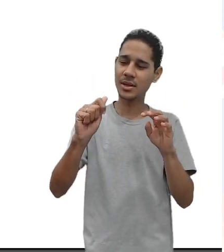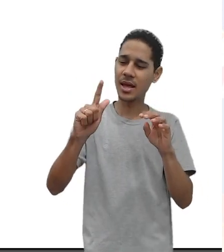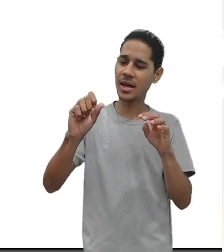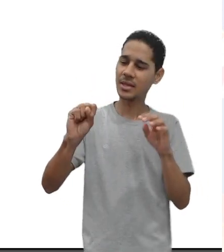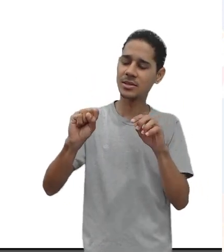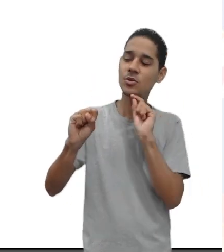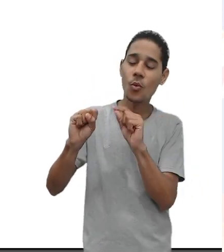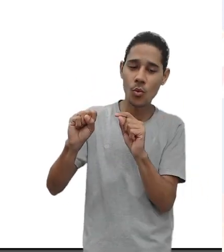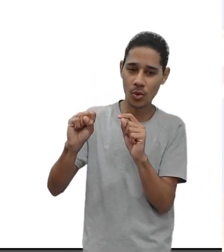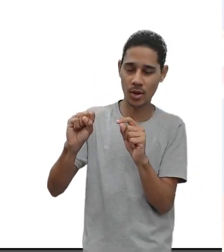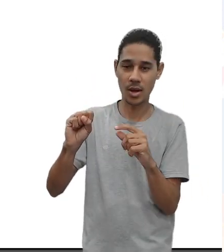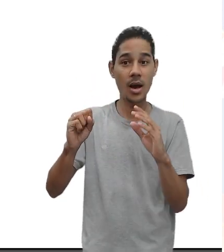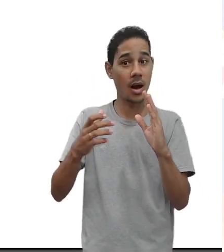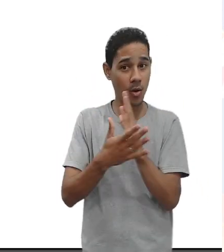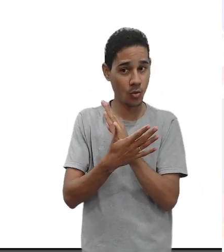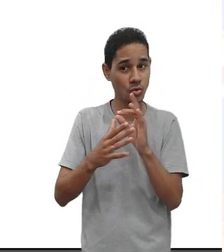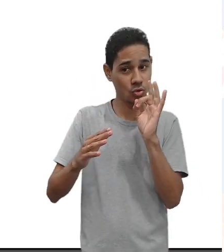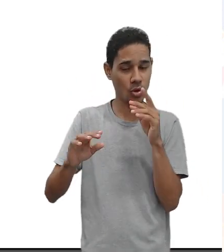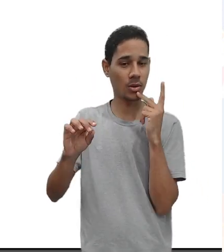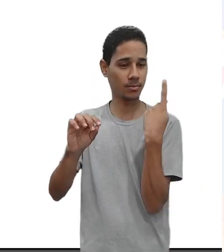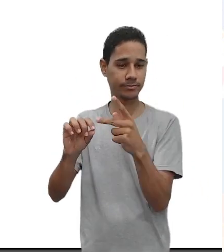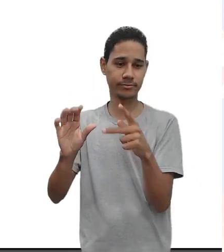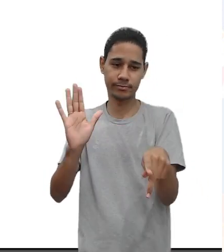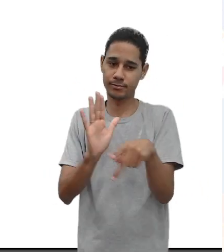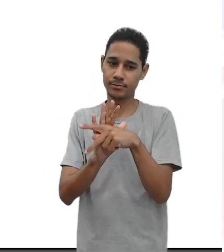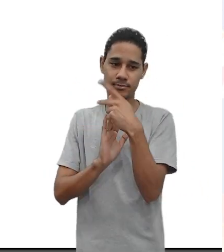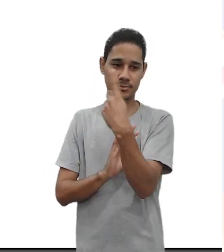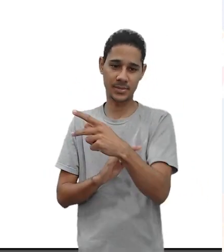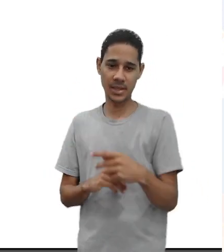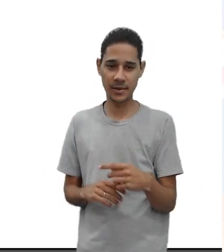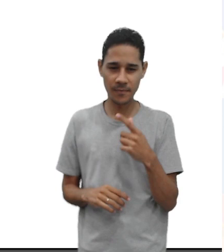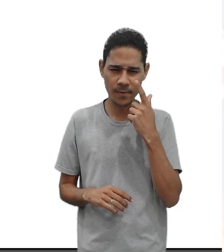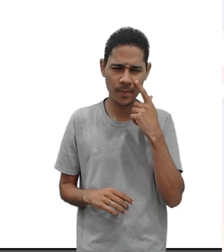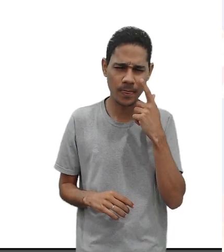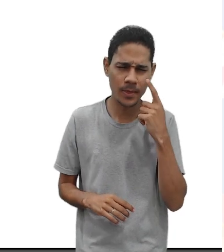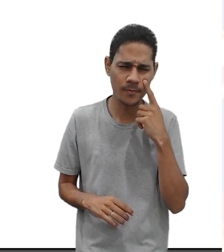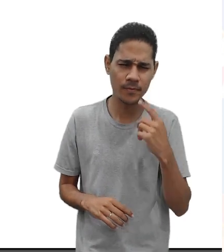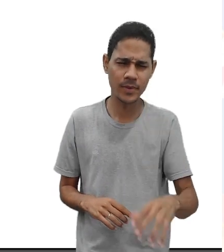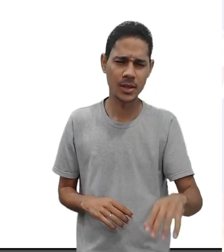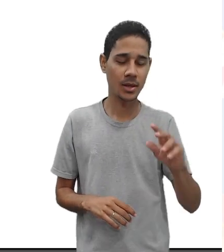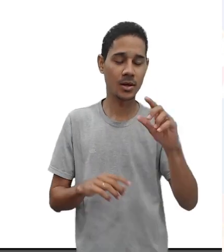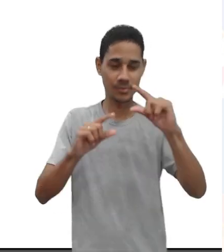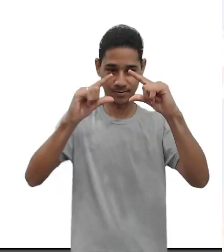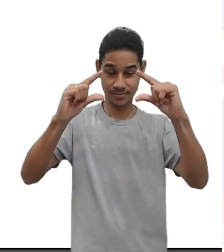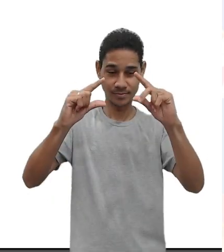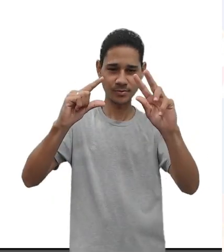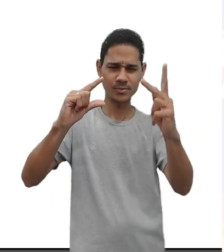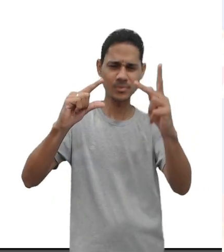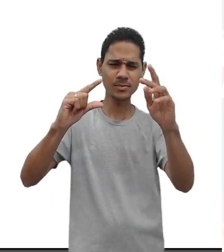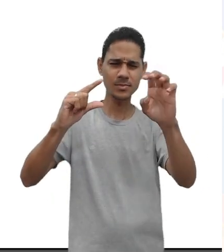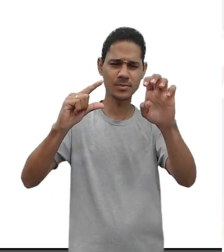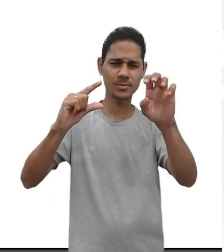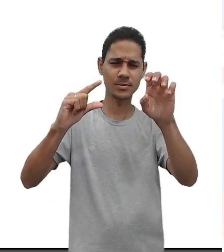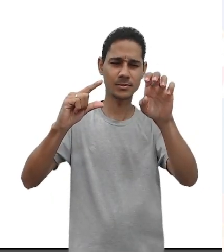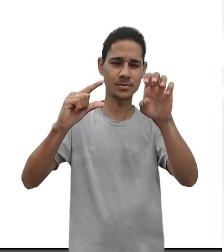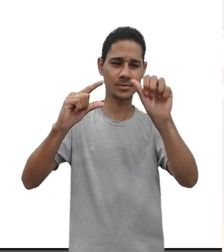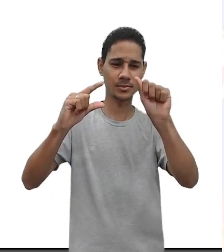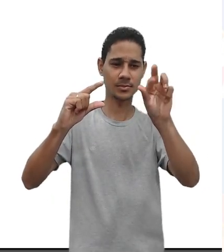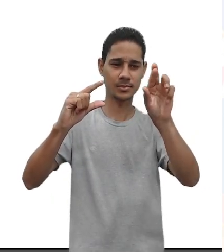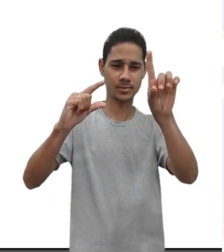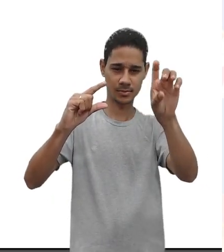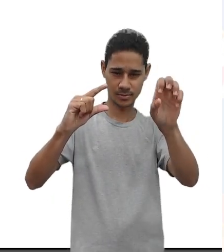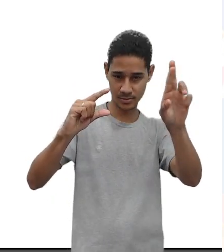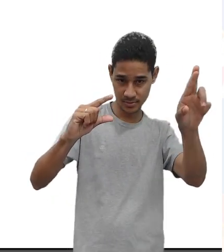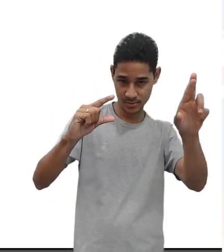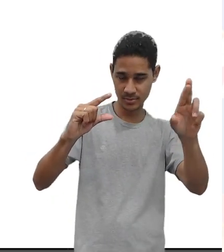do HTML5, tá? Você está vendo aí o header, que define o cabeçalho da página ou de uma seção. Nós temos